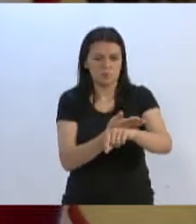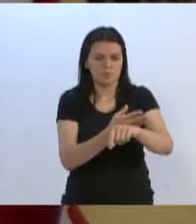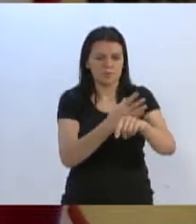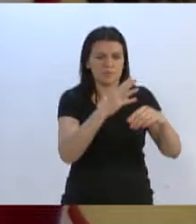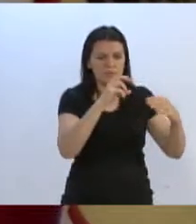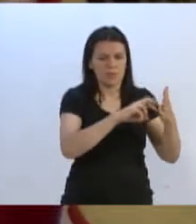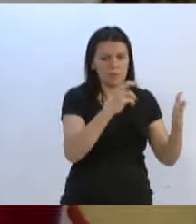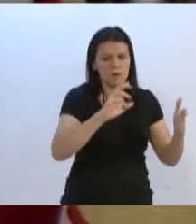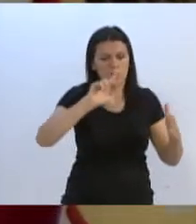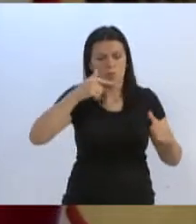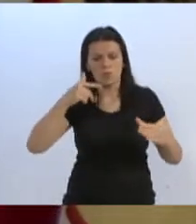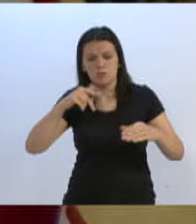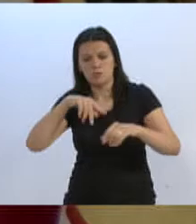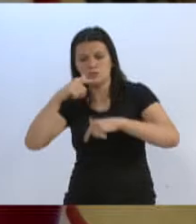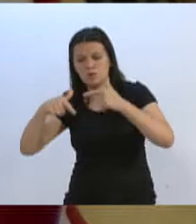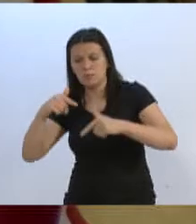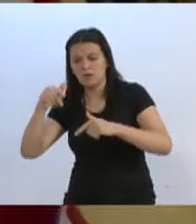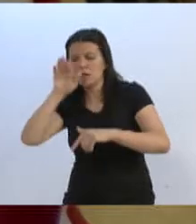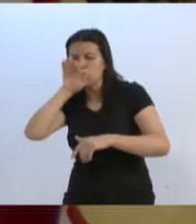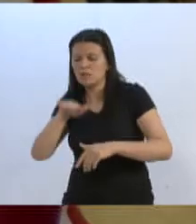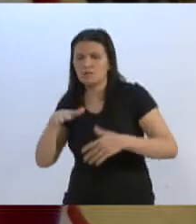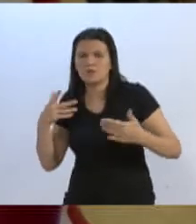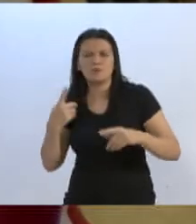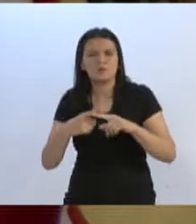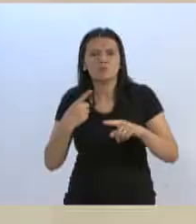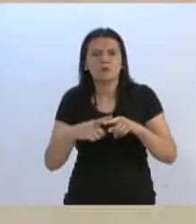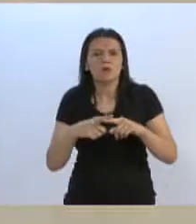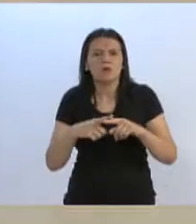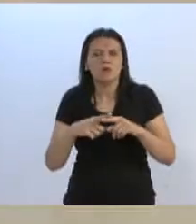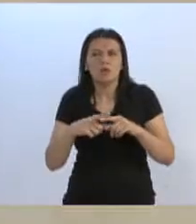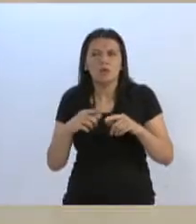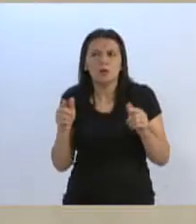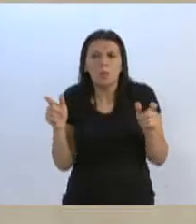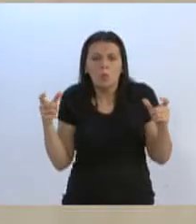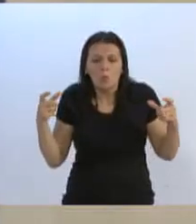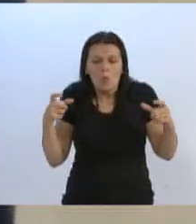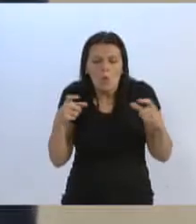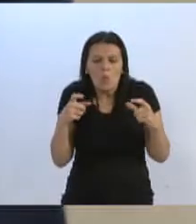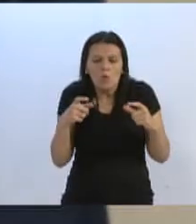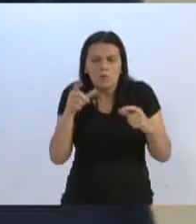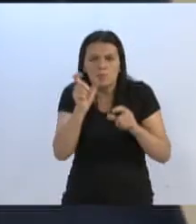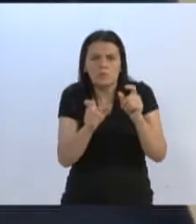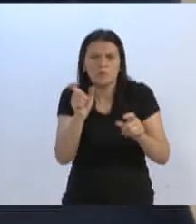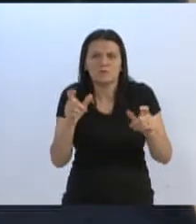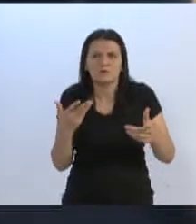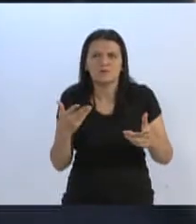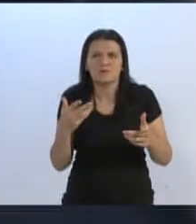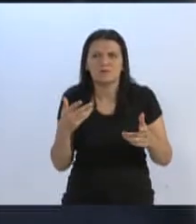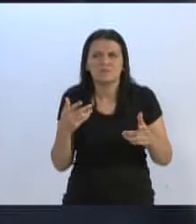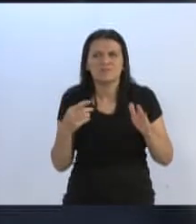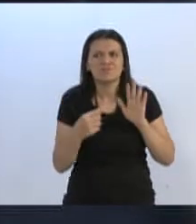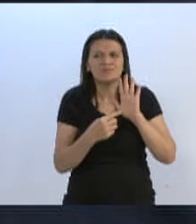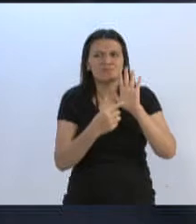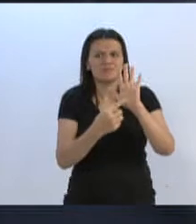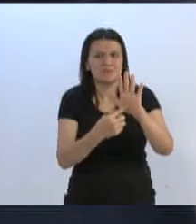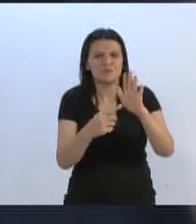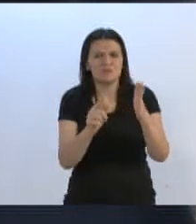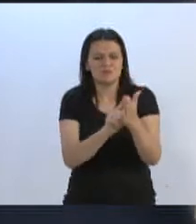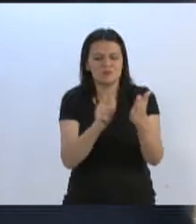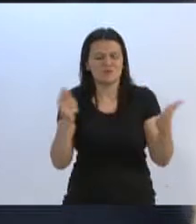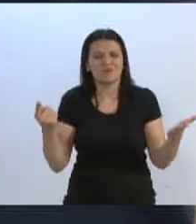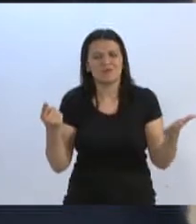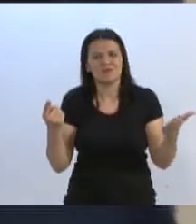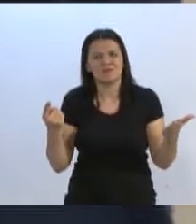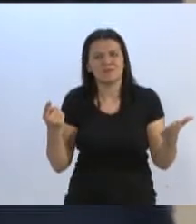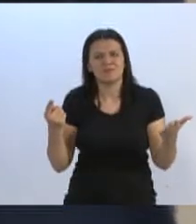foi publicado num jornal, está aqui, isso foi publicado num jornal. Isso contamina muita gente. A Câmara